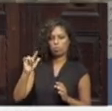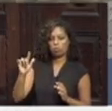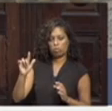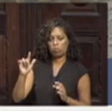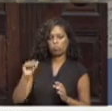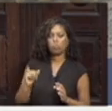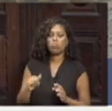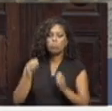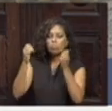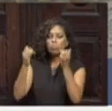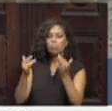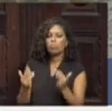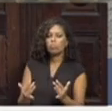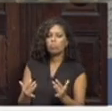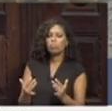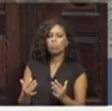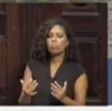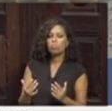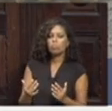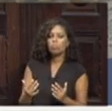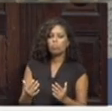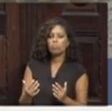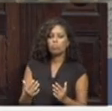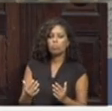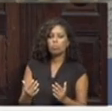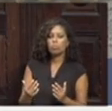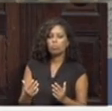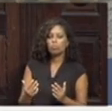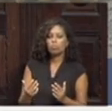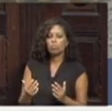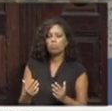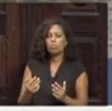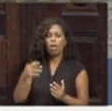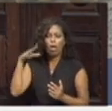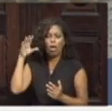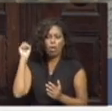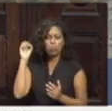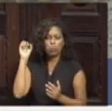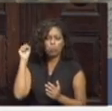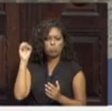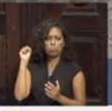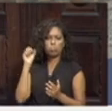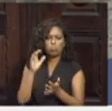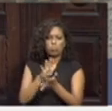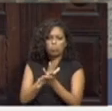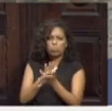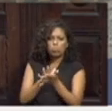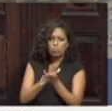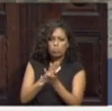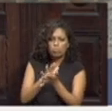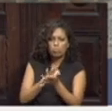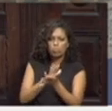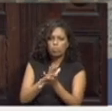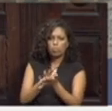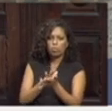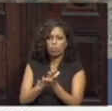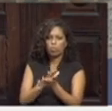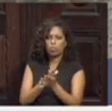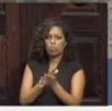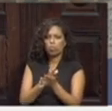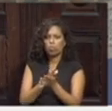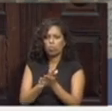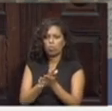escutei pela ordem do deputado Zaqueu. Mas eu ainda há